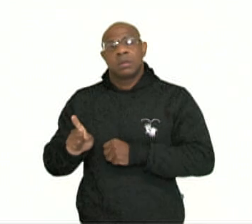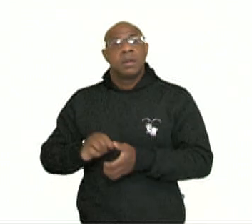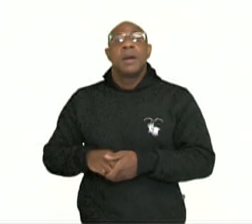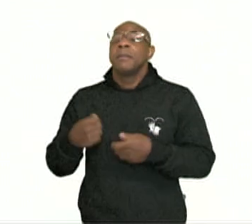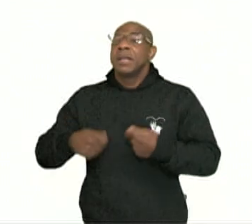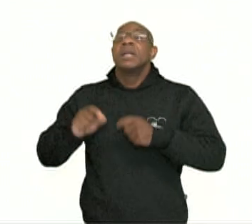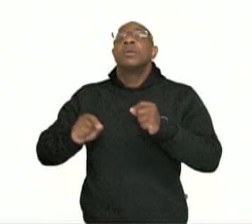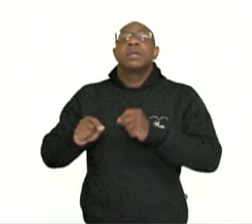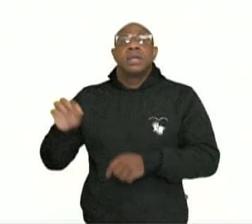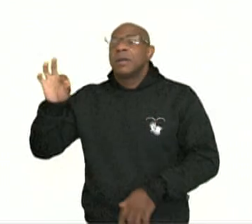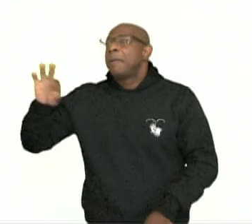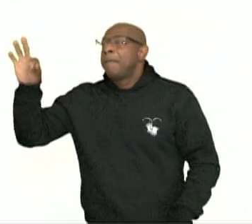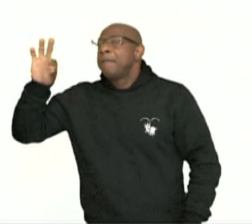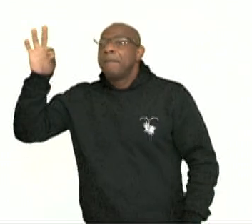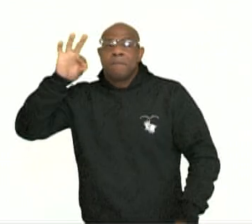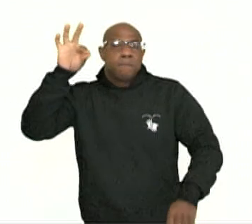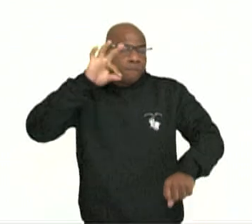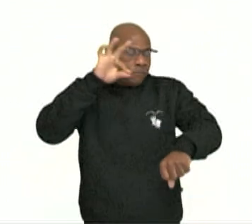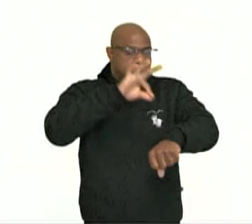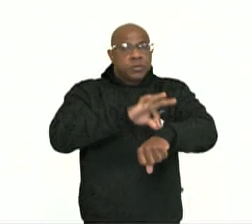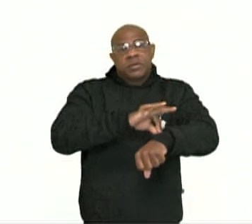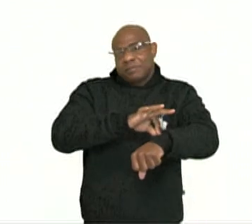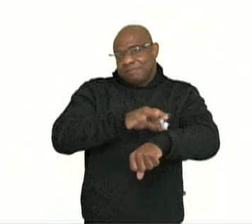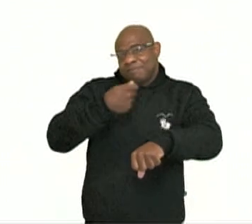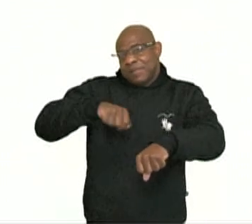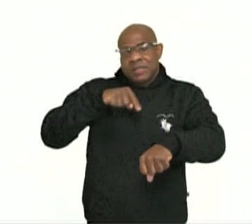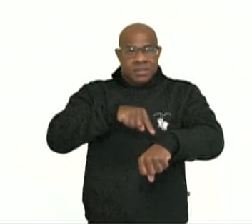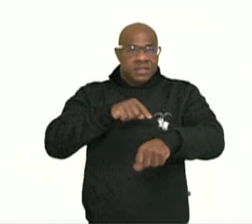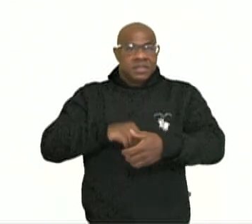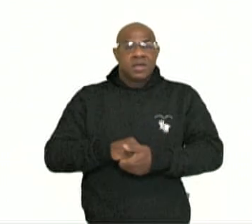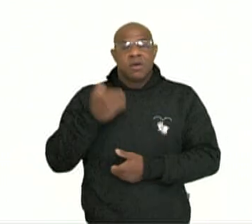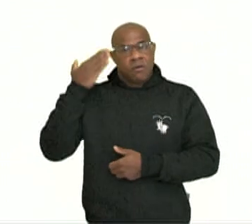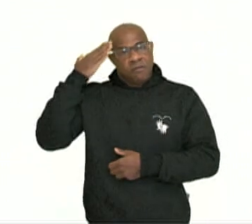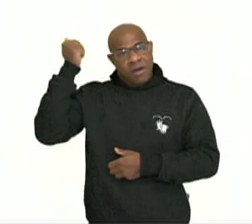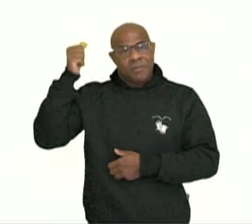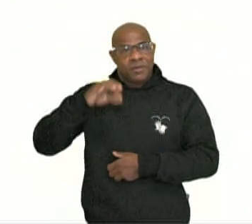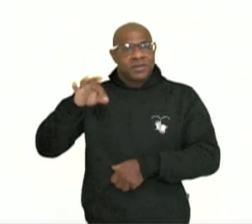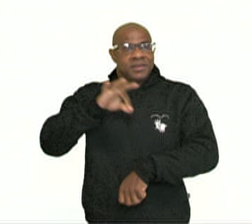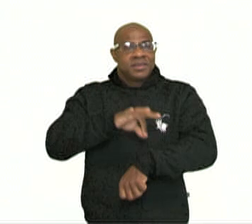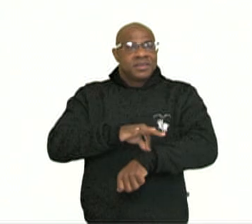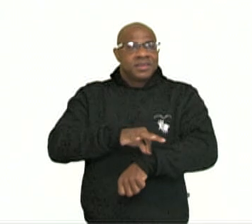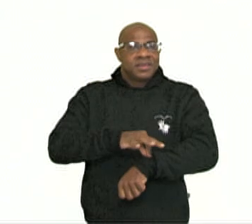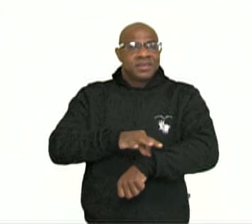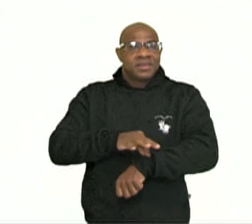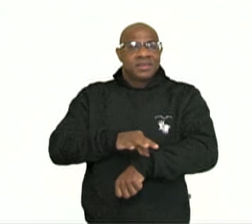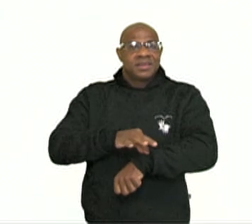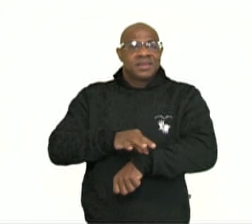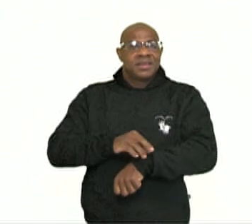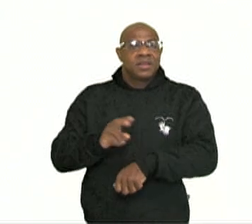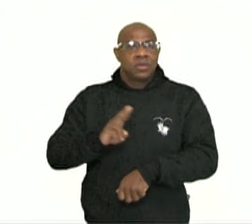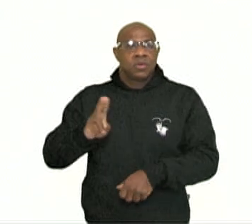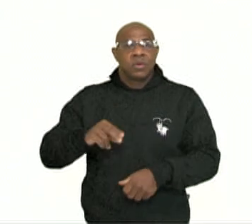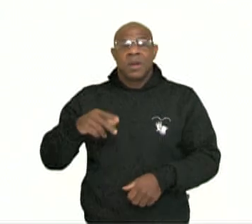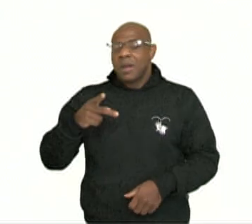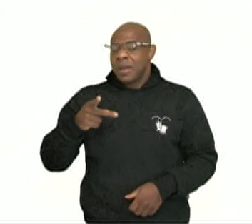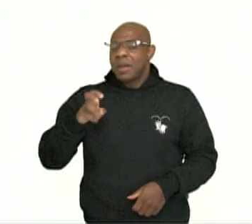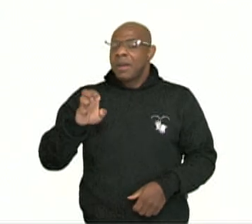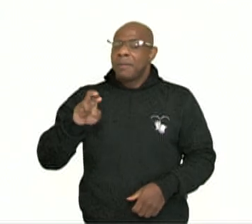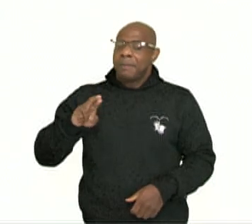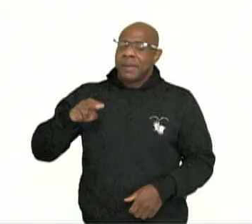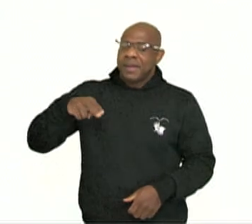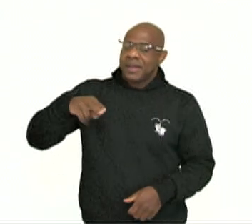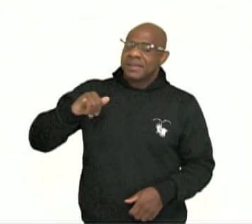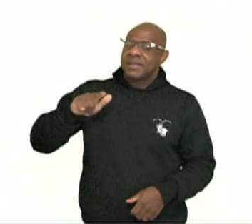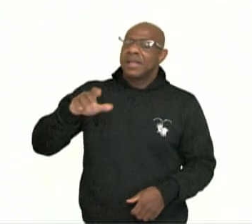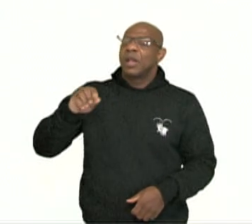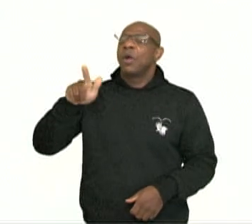vetor, no caso, um mosquito. Olha ele aqui, ó, o famoso muriçoca, né, ou pernilongo, né? Esse